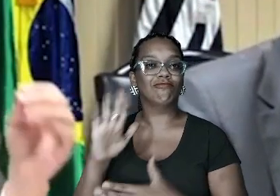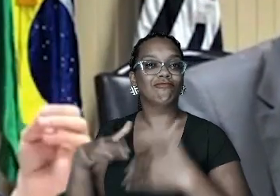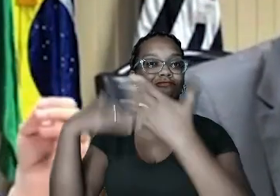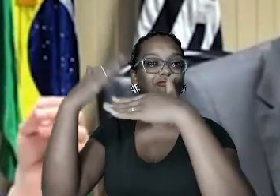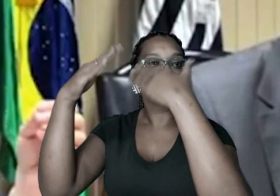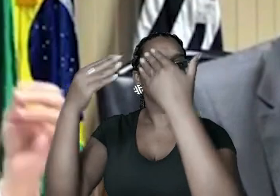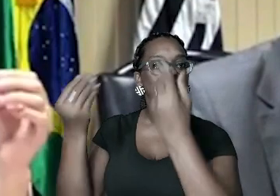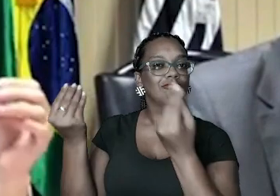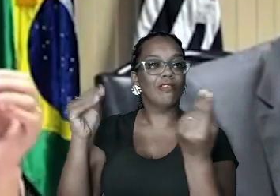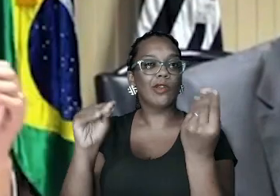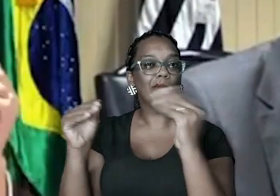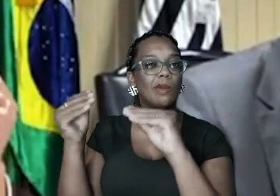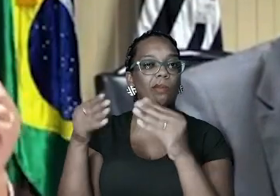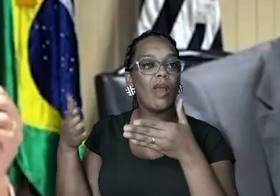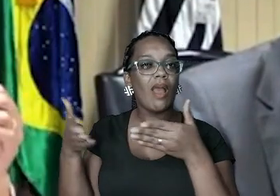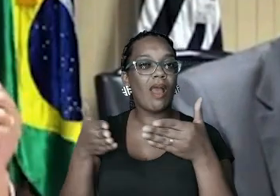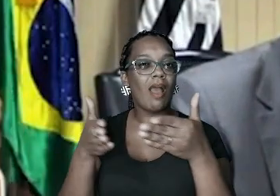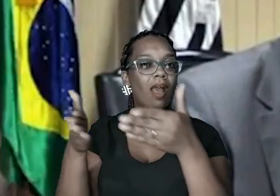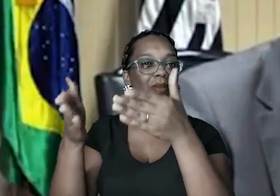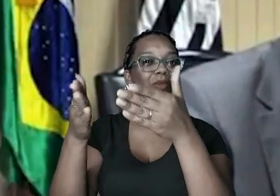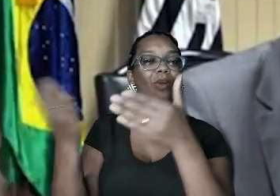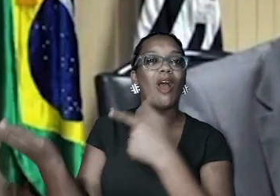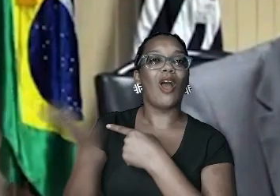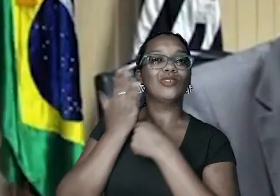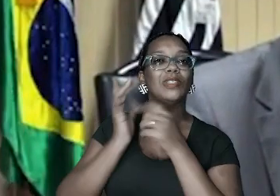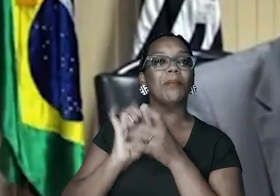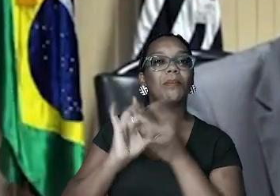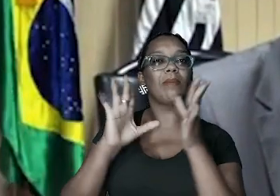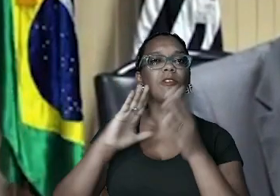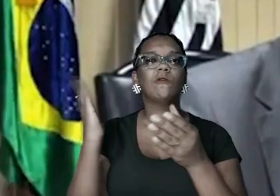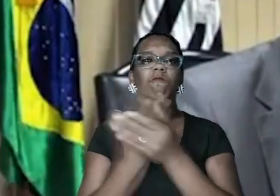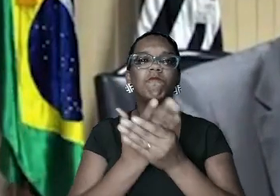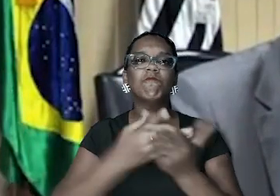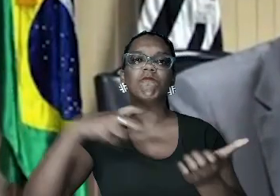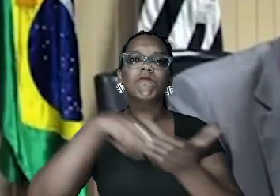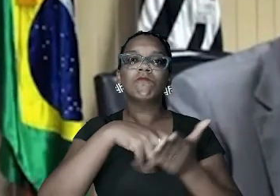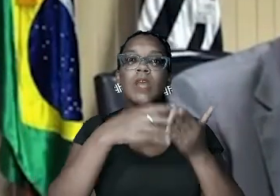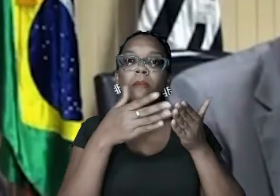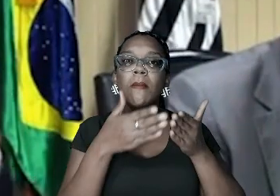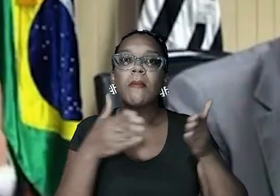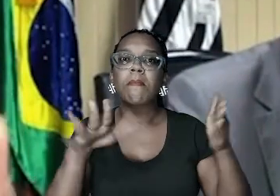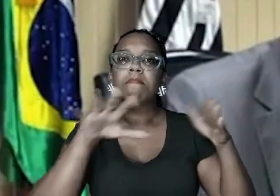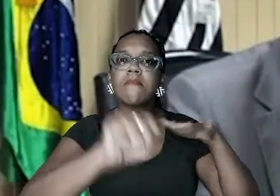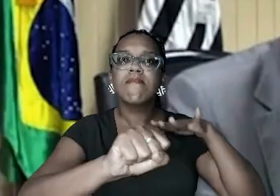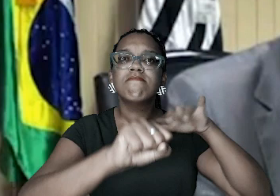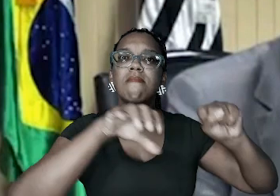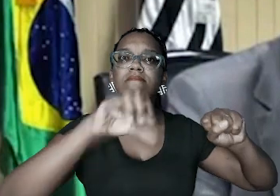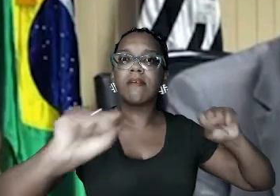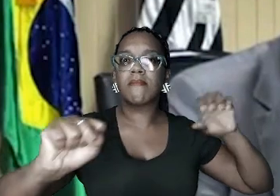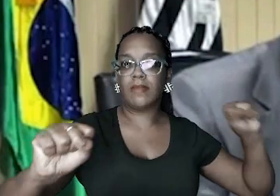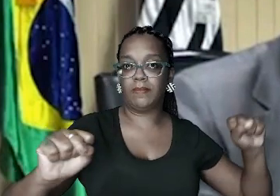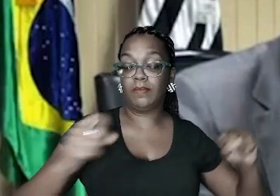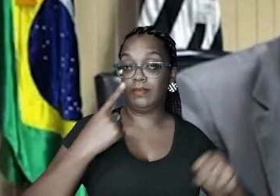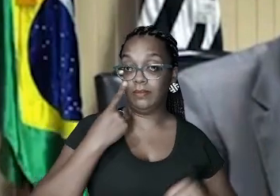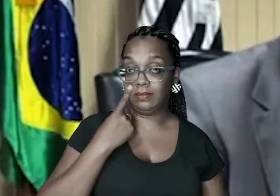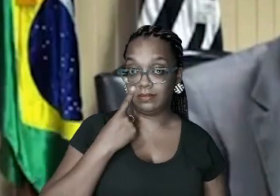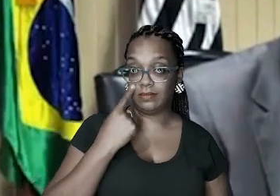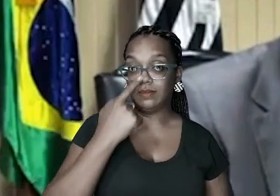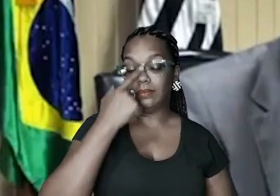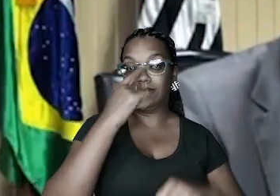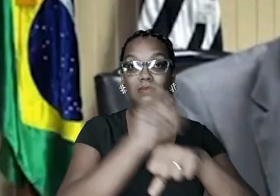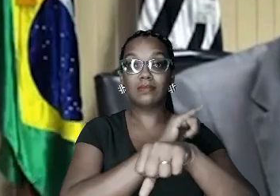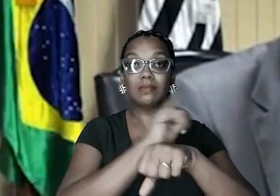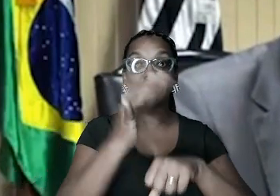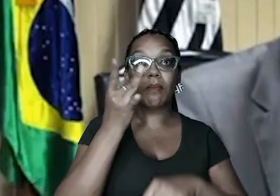a partir daí a Ana construiu o caminho que nos permitiu fazer condenações mais